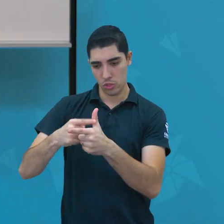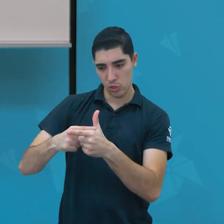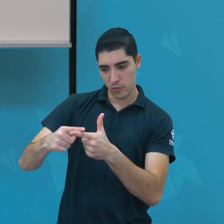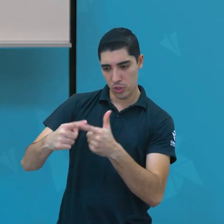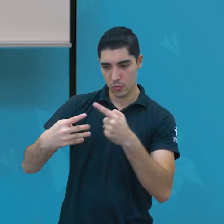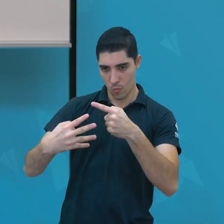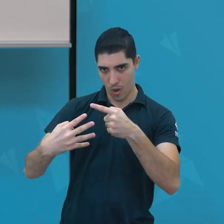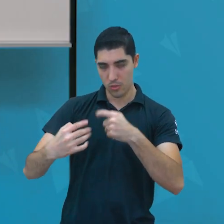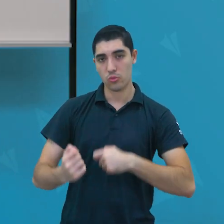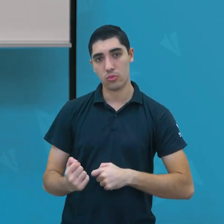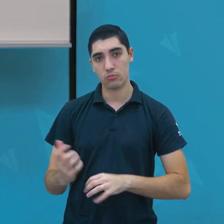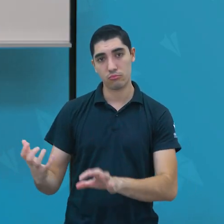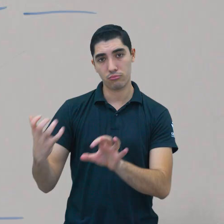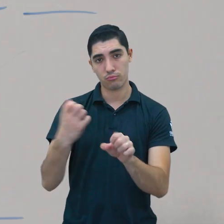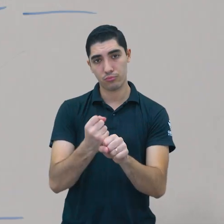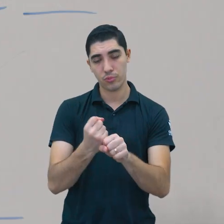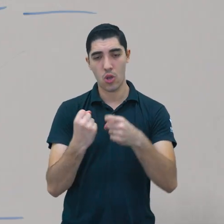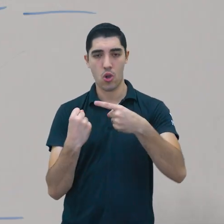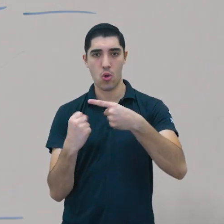32 por 4,